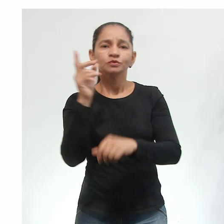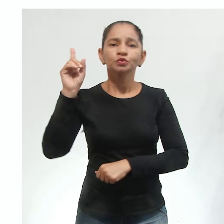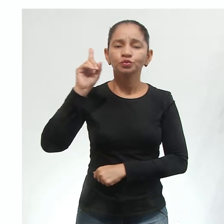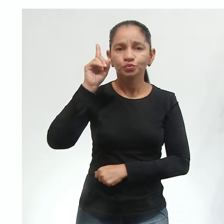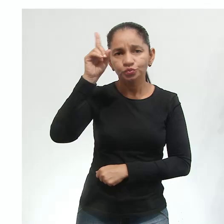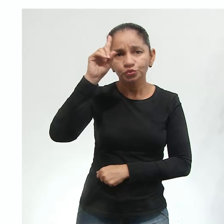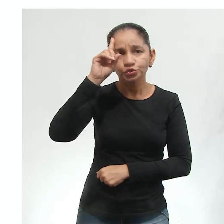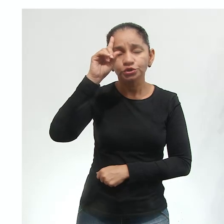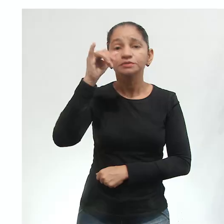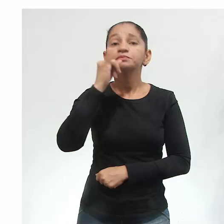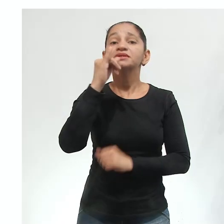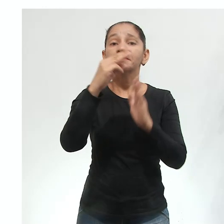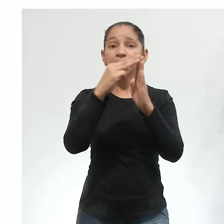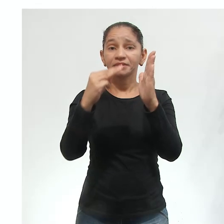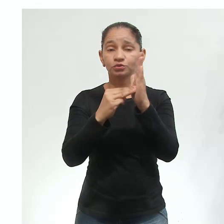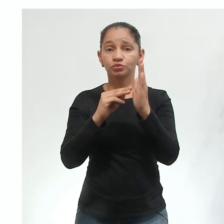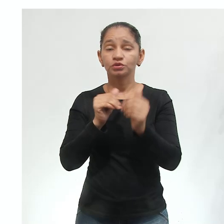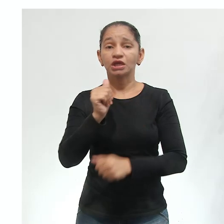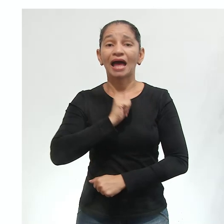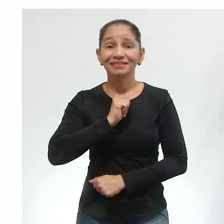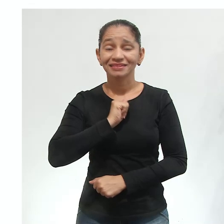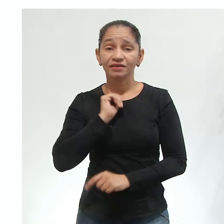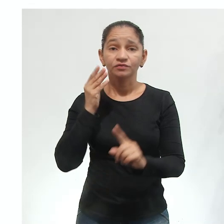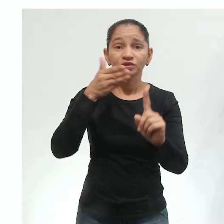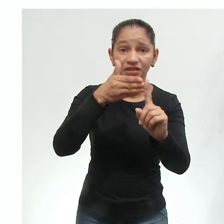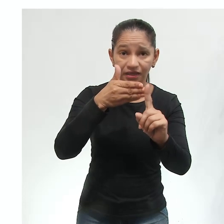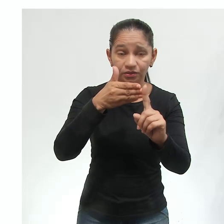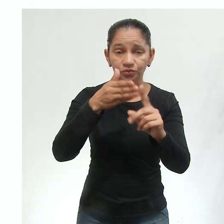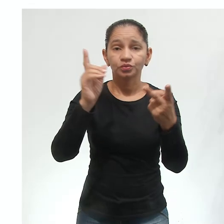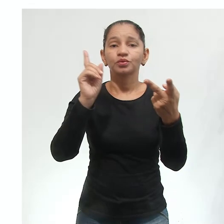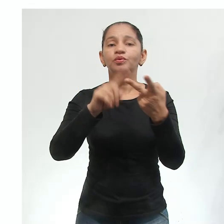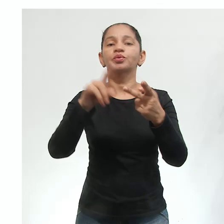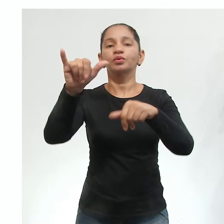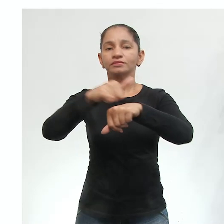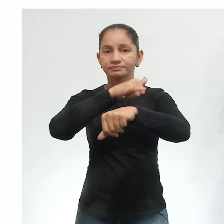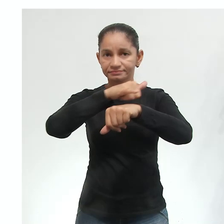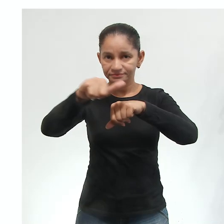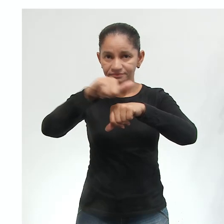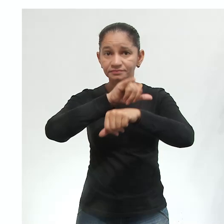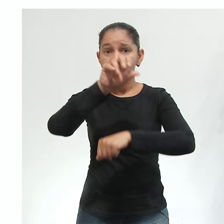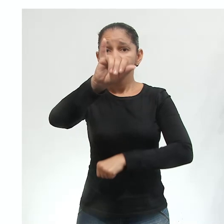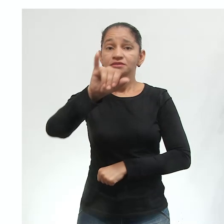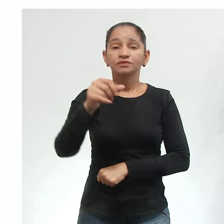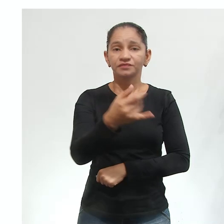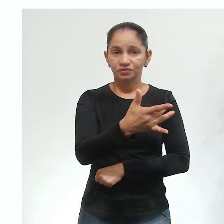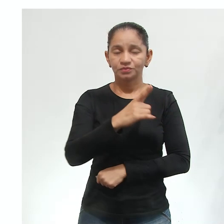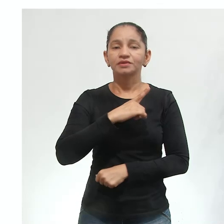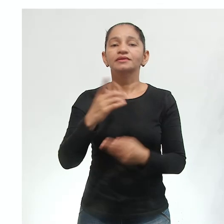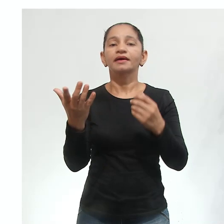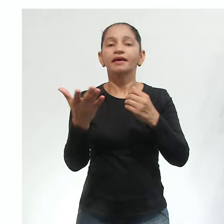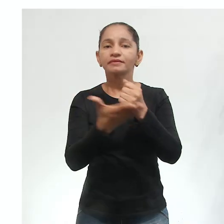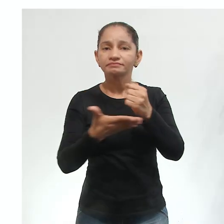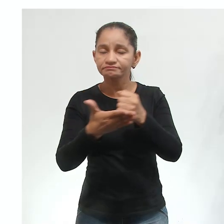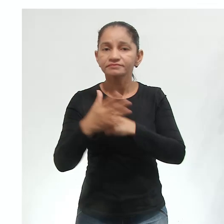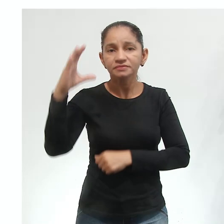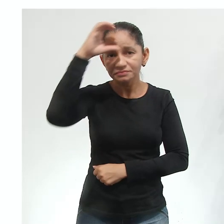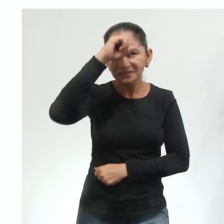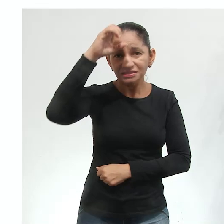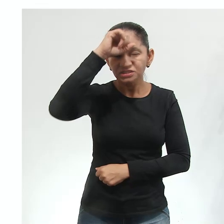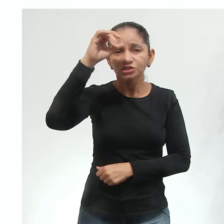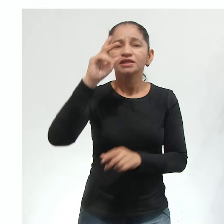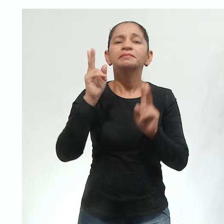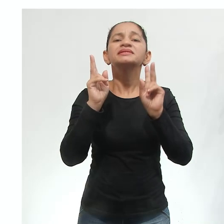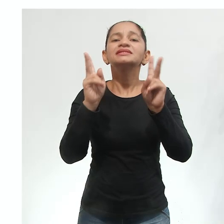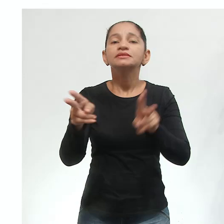pedagógica, metodologias ativas e recursos digitais. Estratégias inovadoras, aprendizagem baseadas em